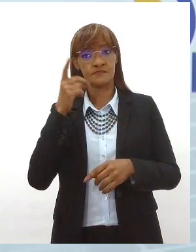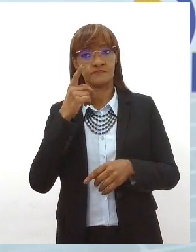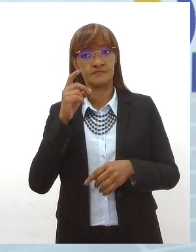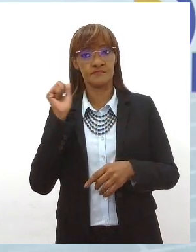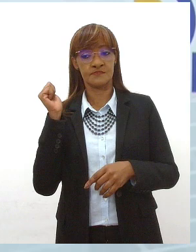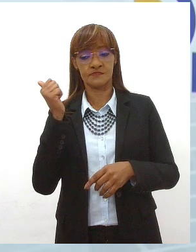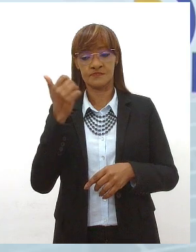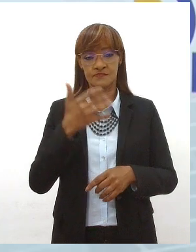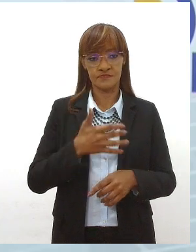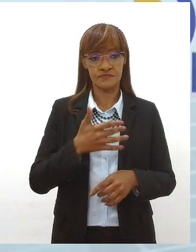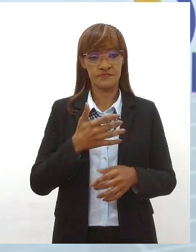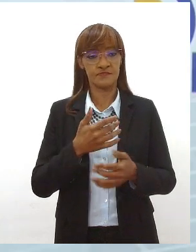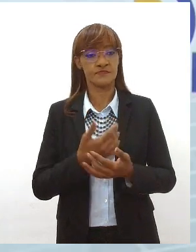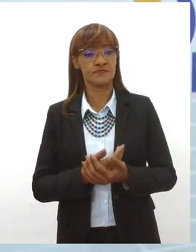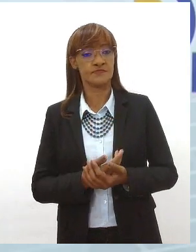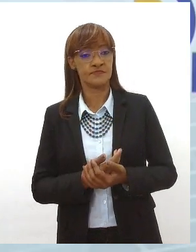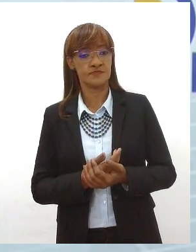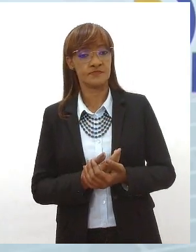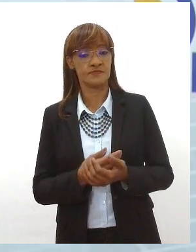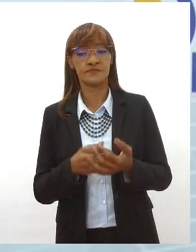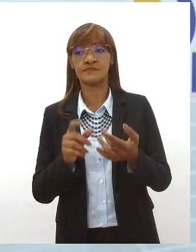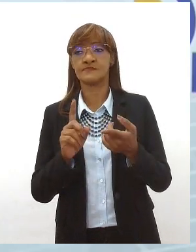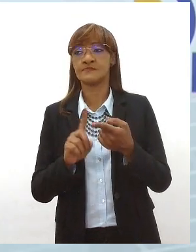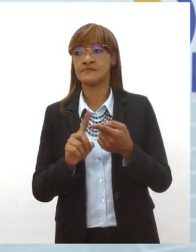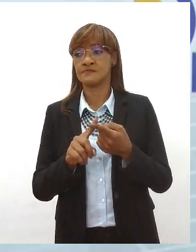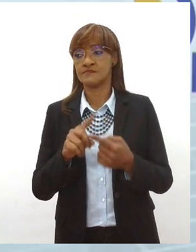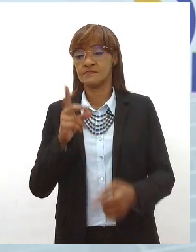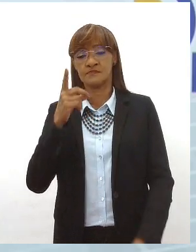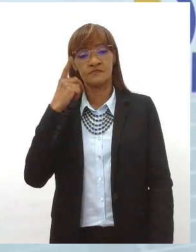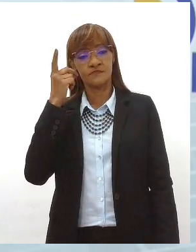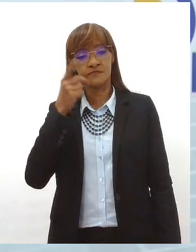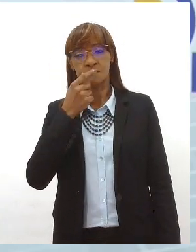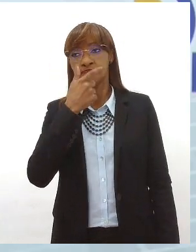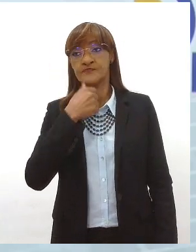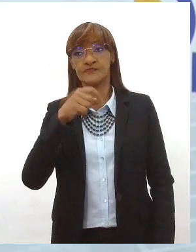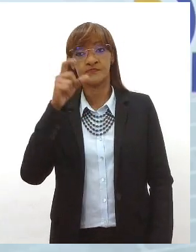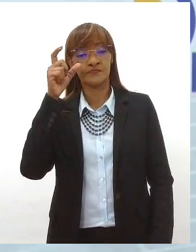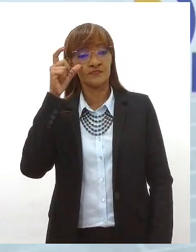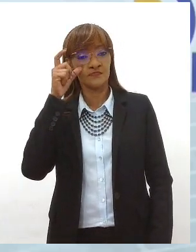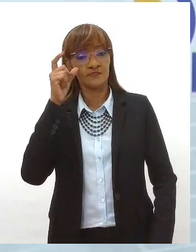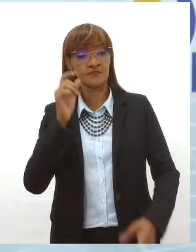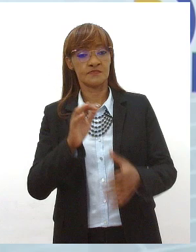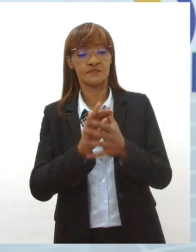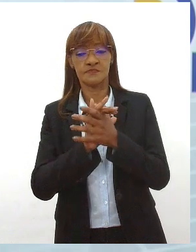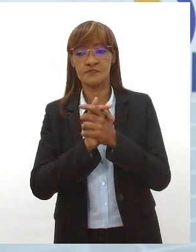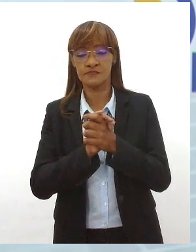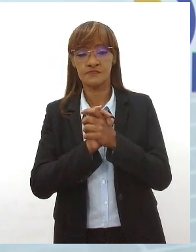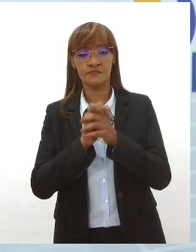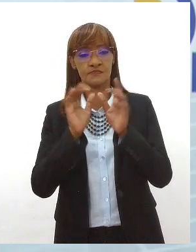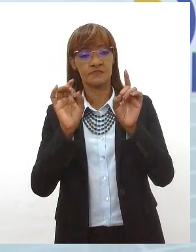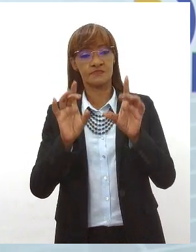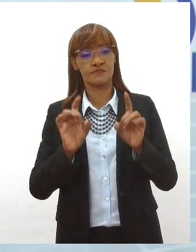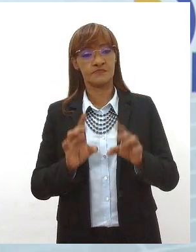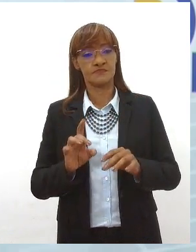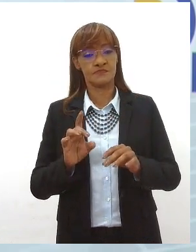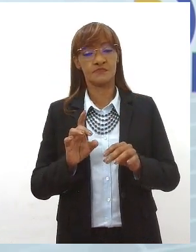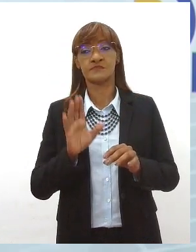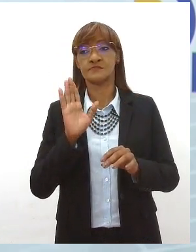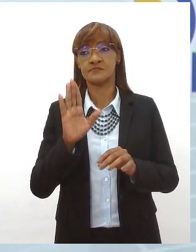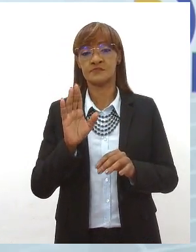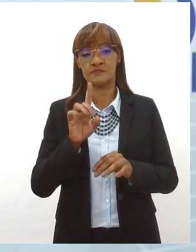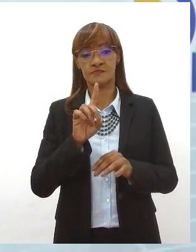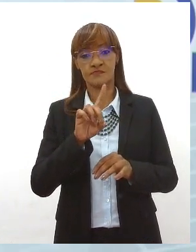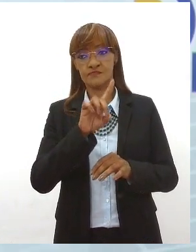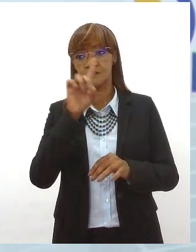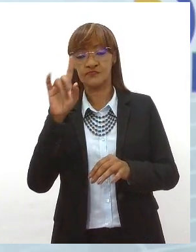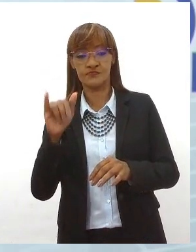também a participação do deputado Jorge Passos, que saudou, em especial pelo Dia Internacional das Mulheres, a esposa, a mãe, e falou que não